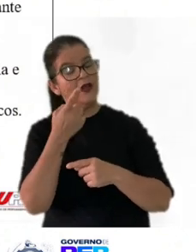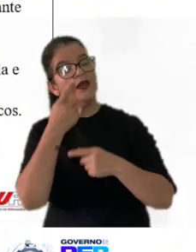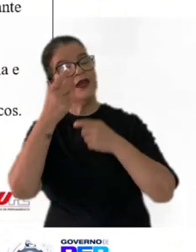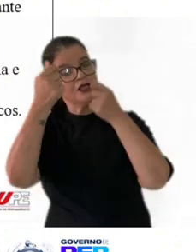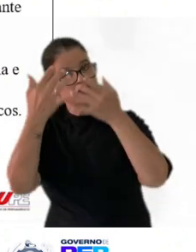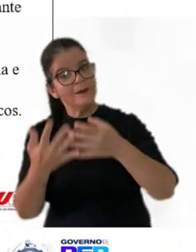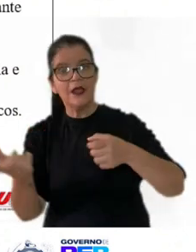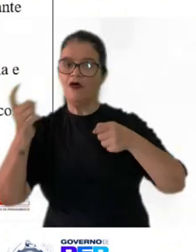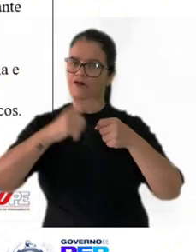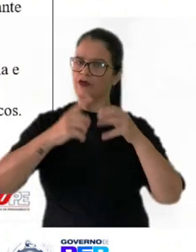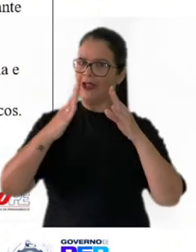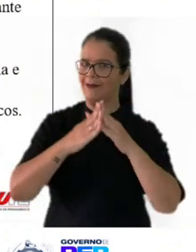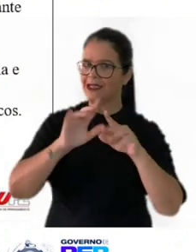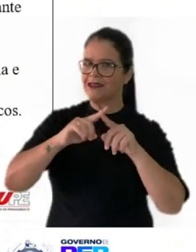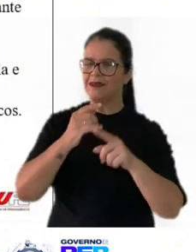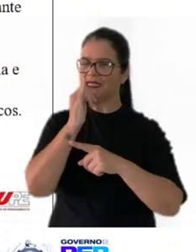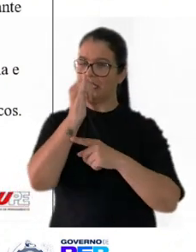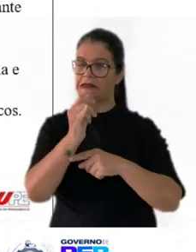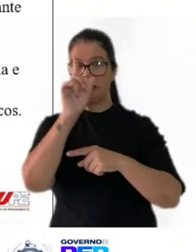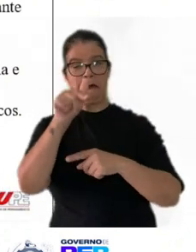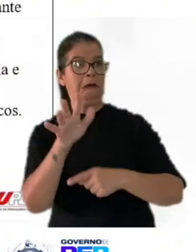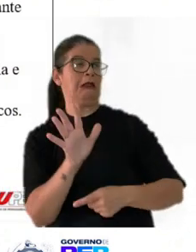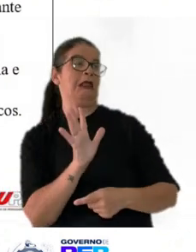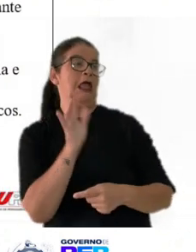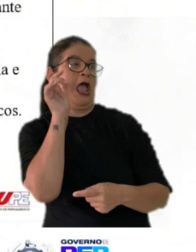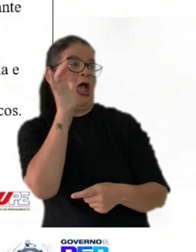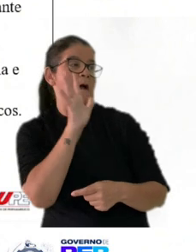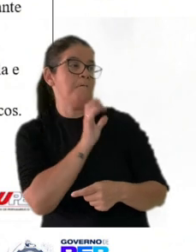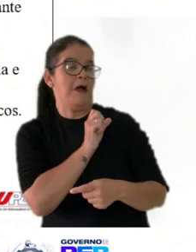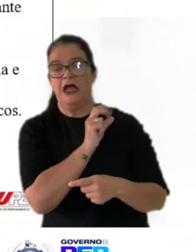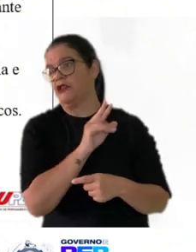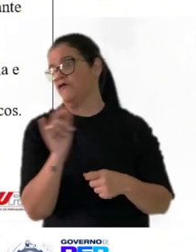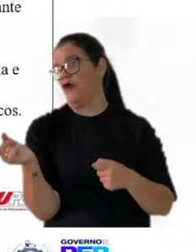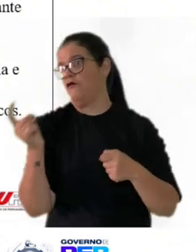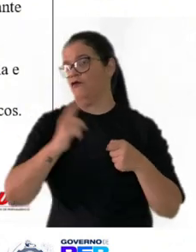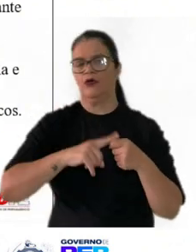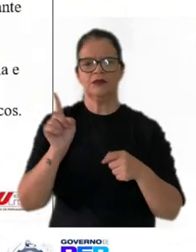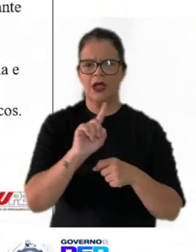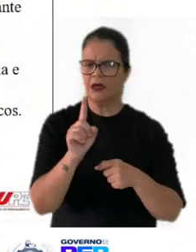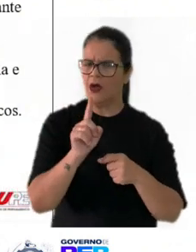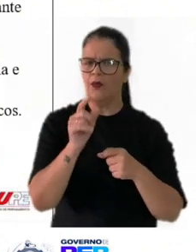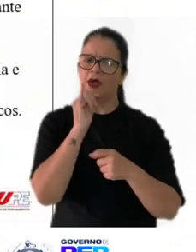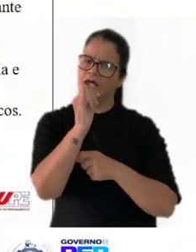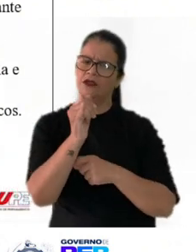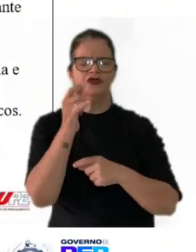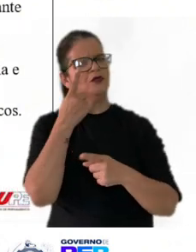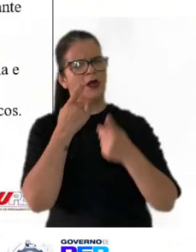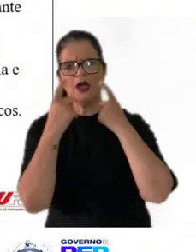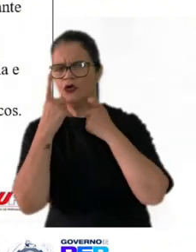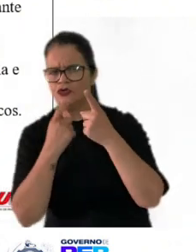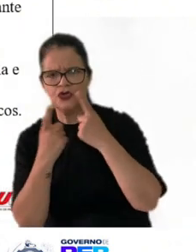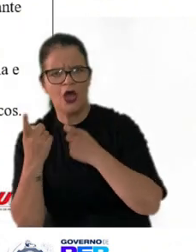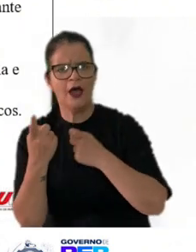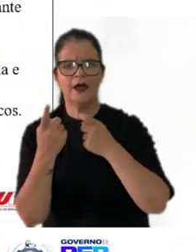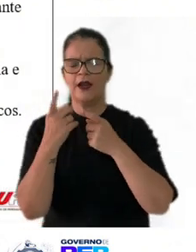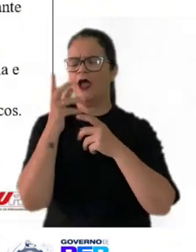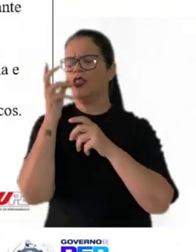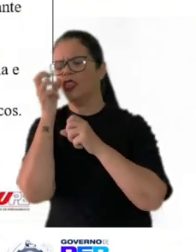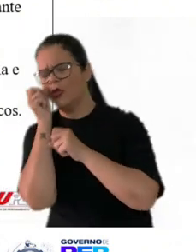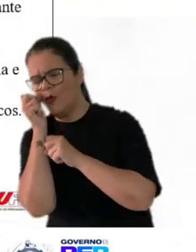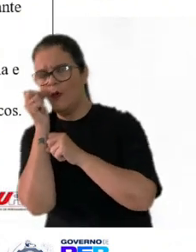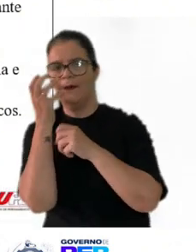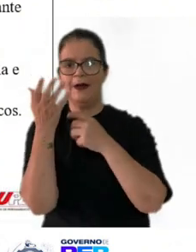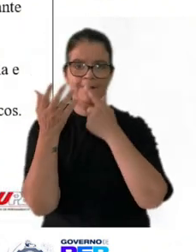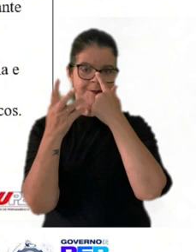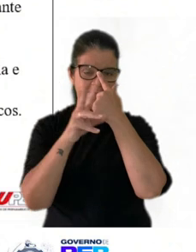não está dizendo que é a amada que vai voltar ele só diz que para não chorar durma né e aí eu vou